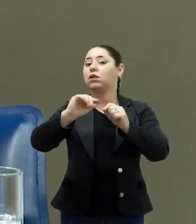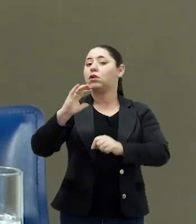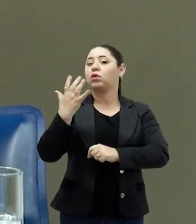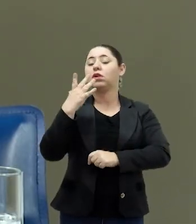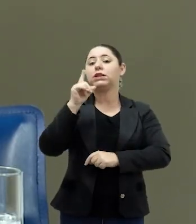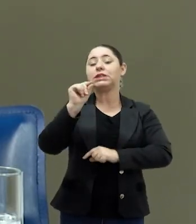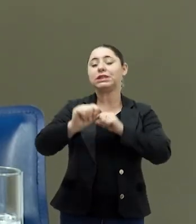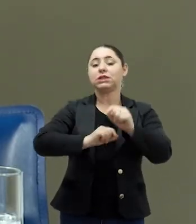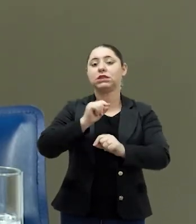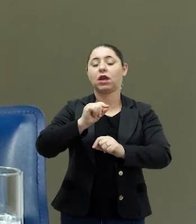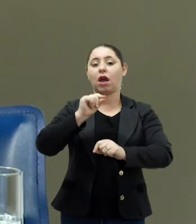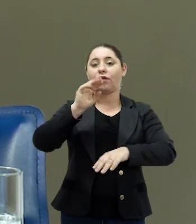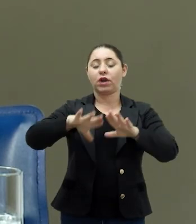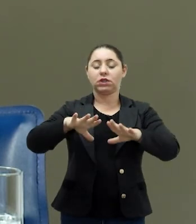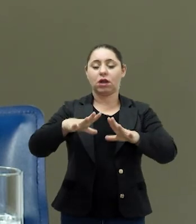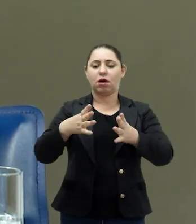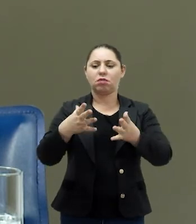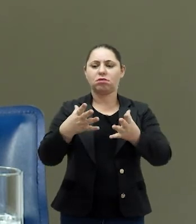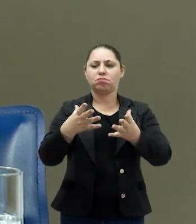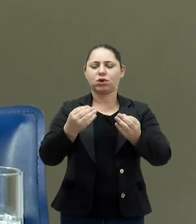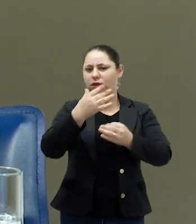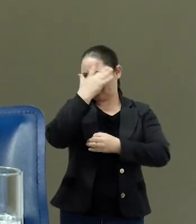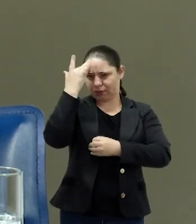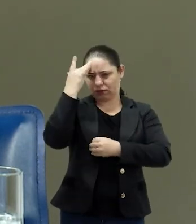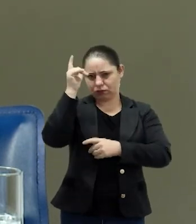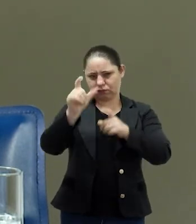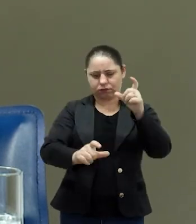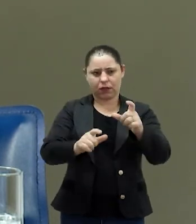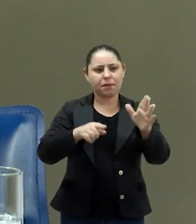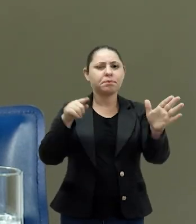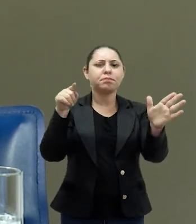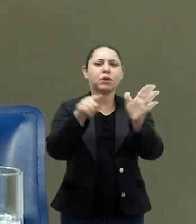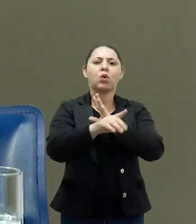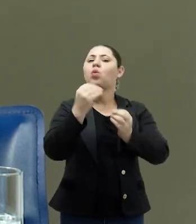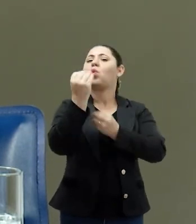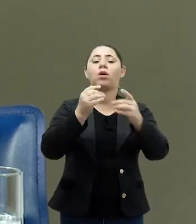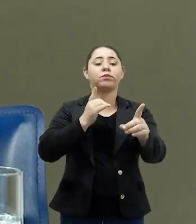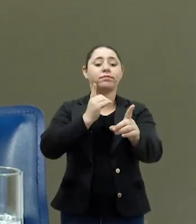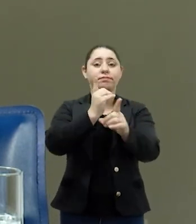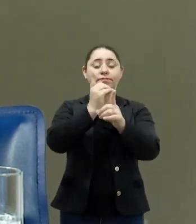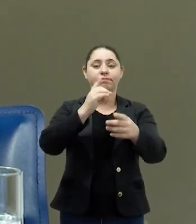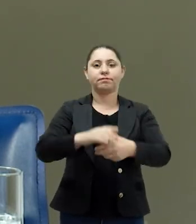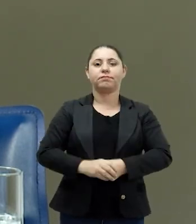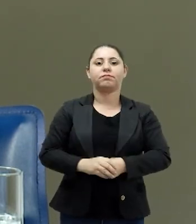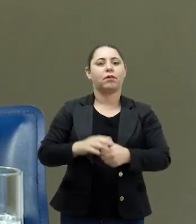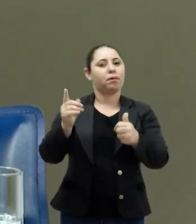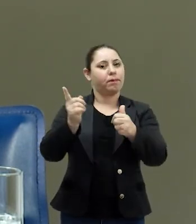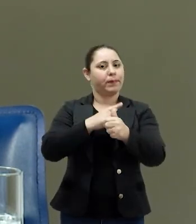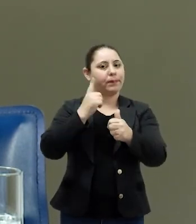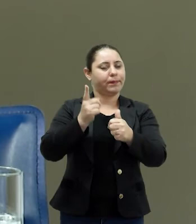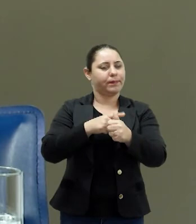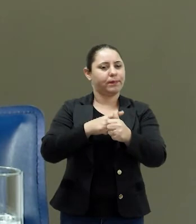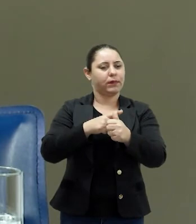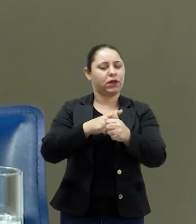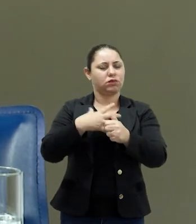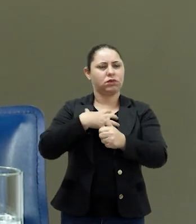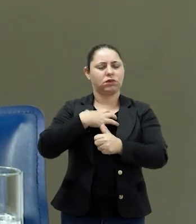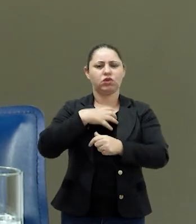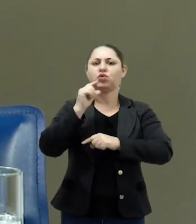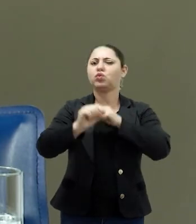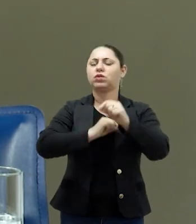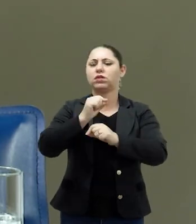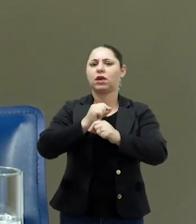ocorre é que muitos pacientes, às vezes, você fez aquela pergunta de como descobrir. Primeiro, o